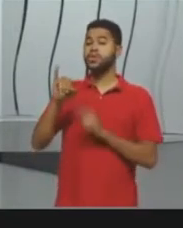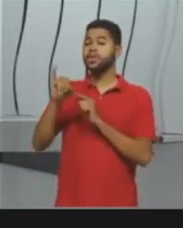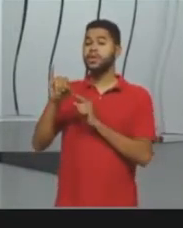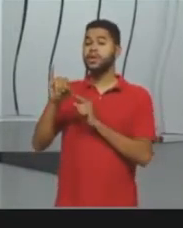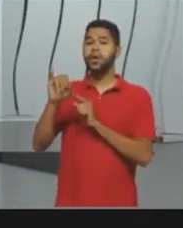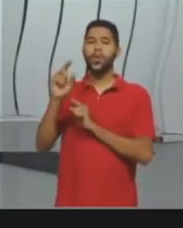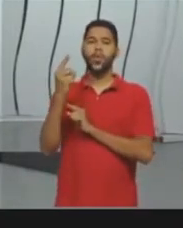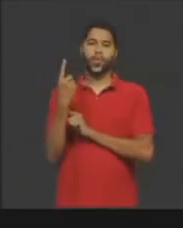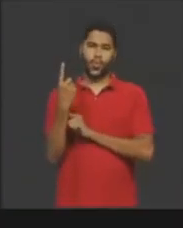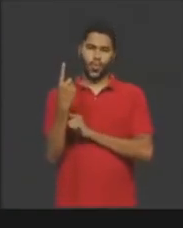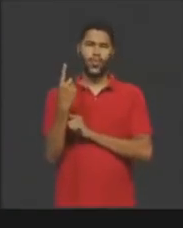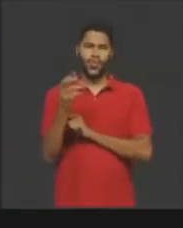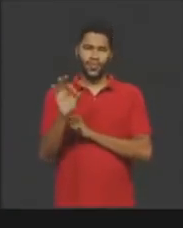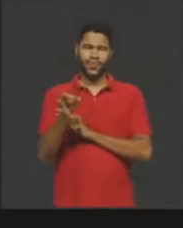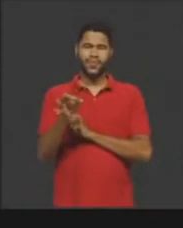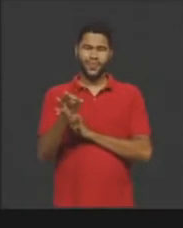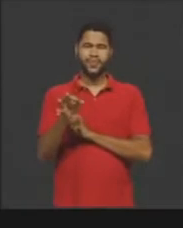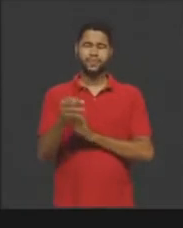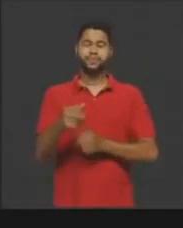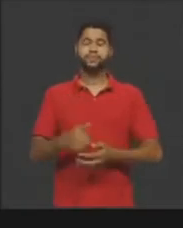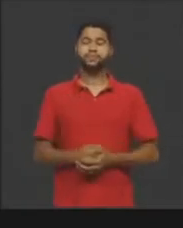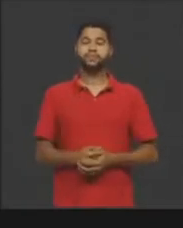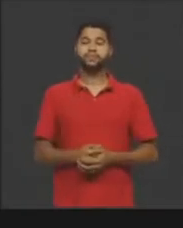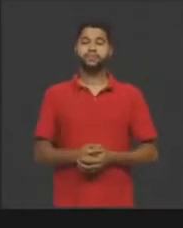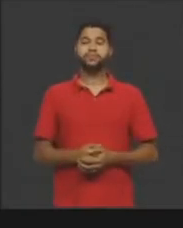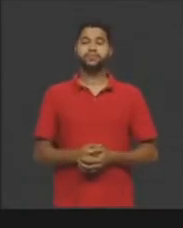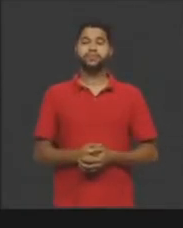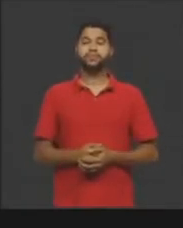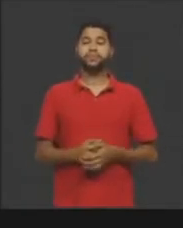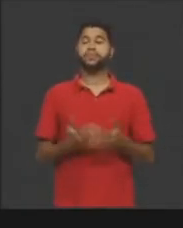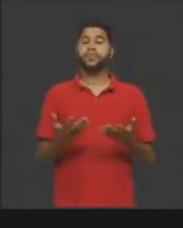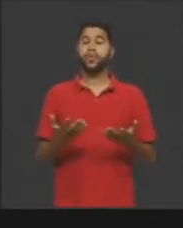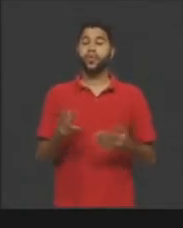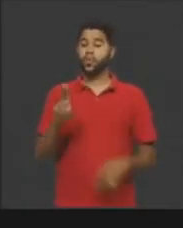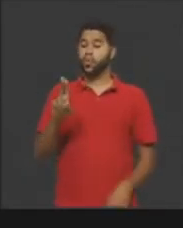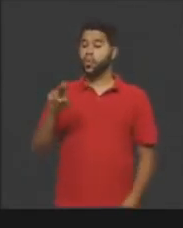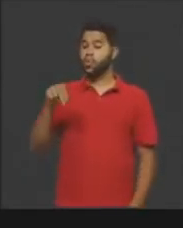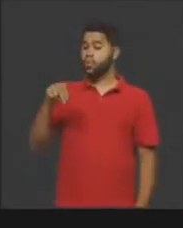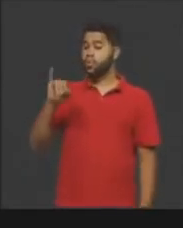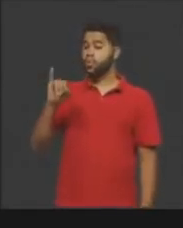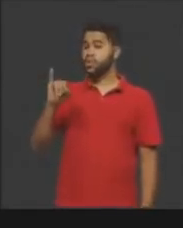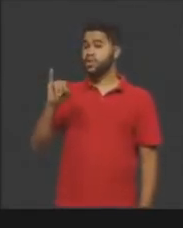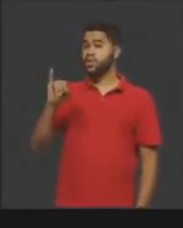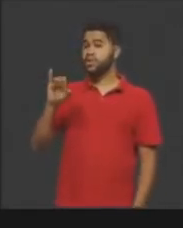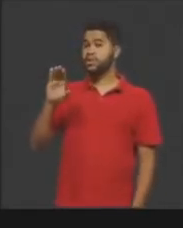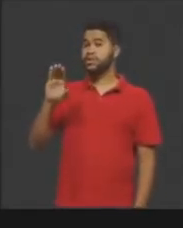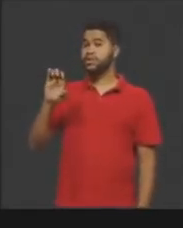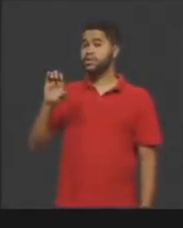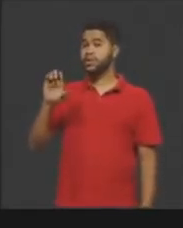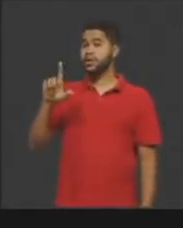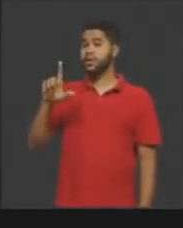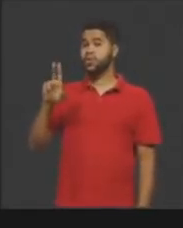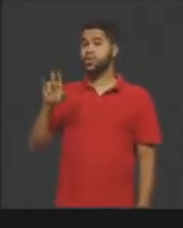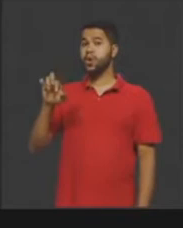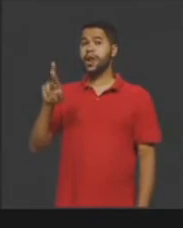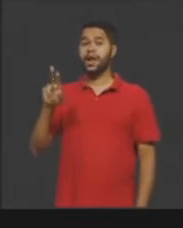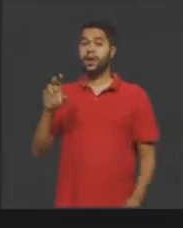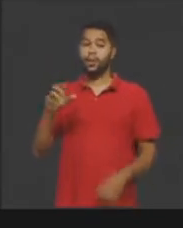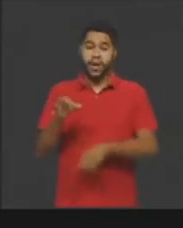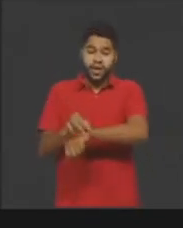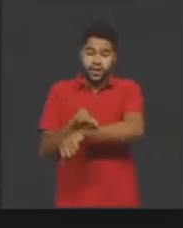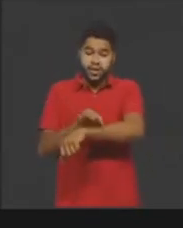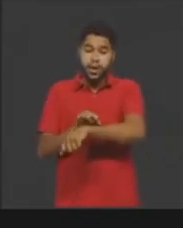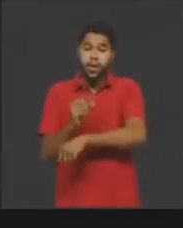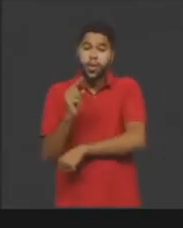um apenas, não é mesmo? O que é um organismo unicelular, então? Unicelular, única célula. São